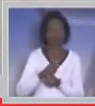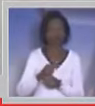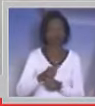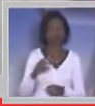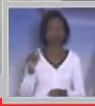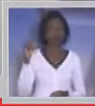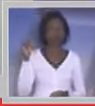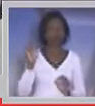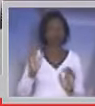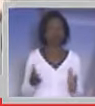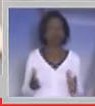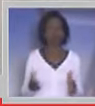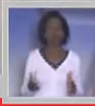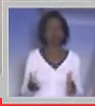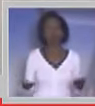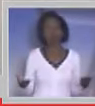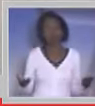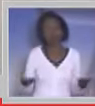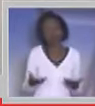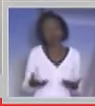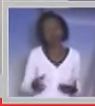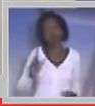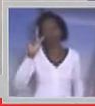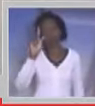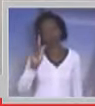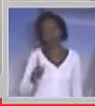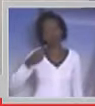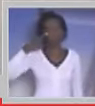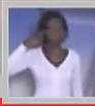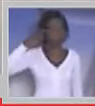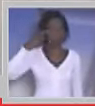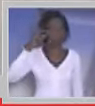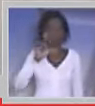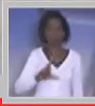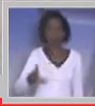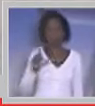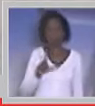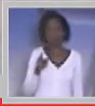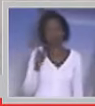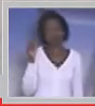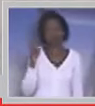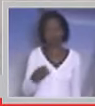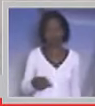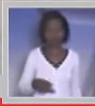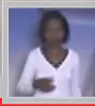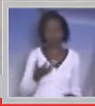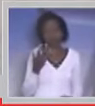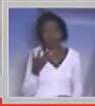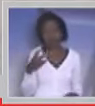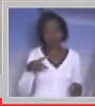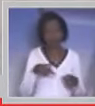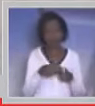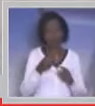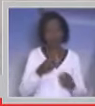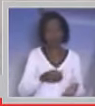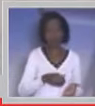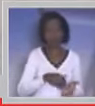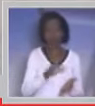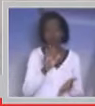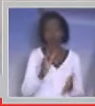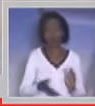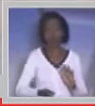há um bom tempo e chegando numa gestão do dólar logicamente o Dora faz opção do corte já que ele está cortando